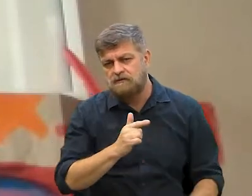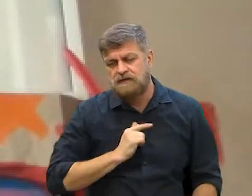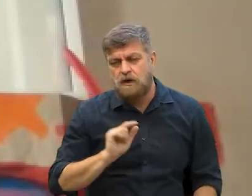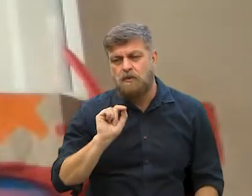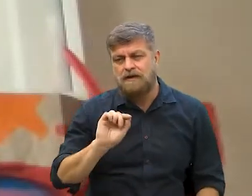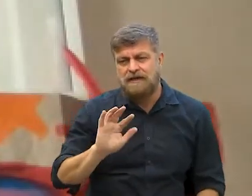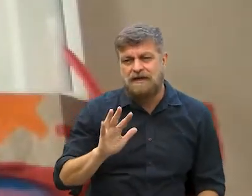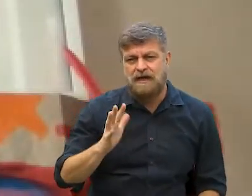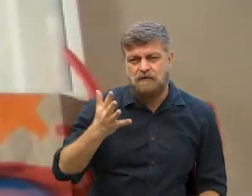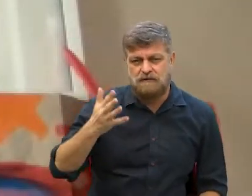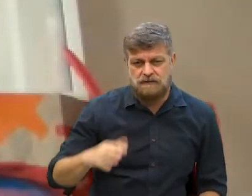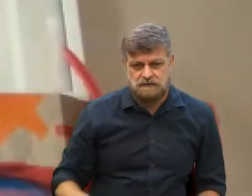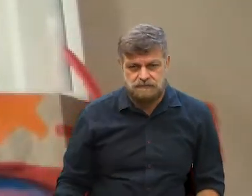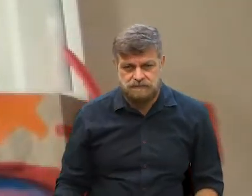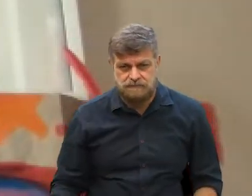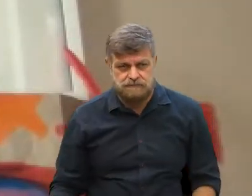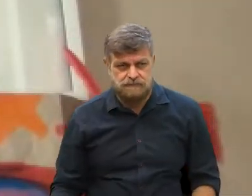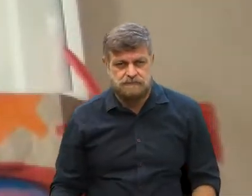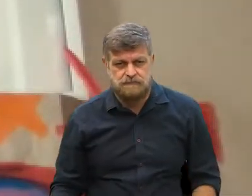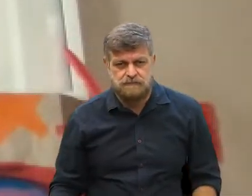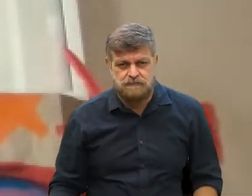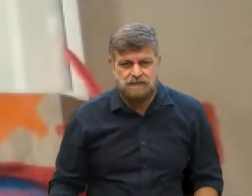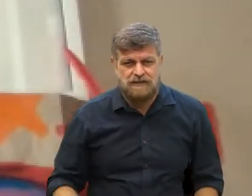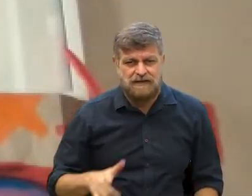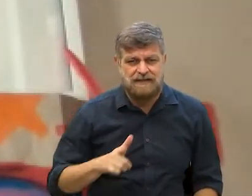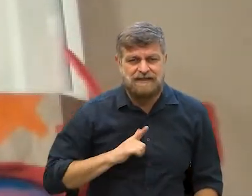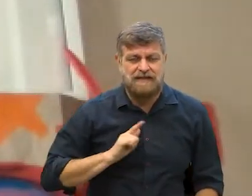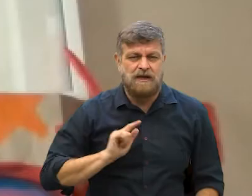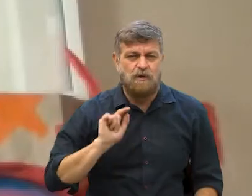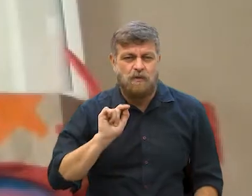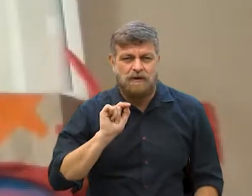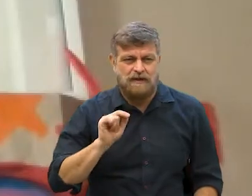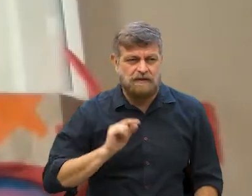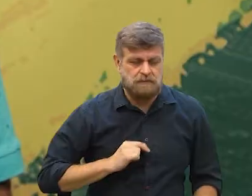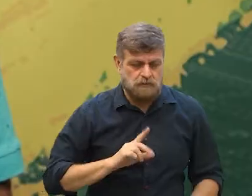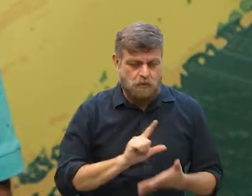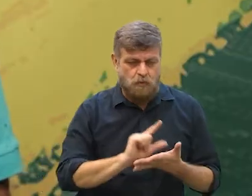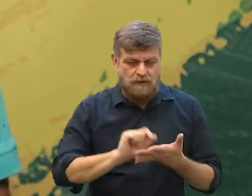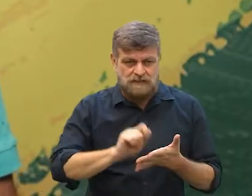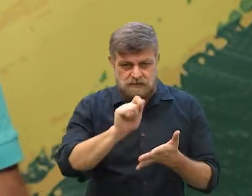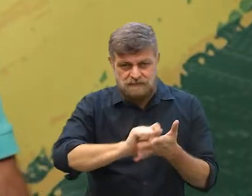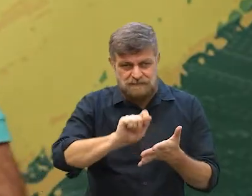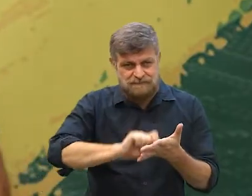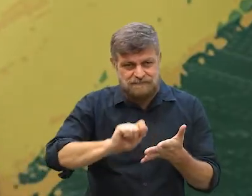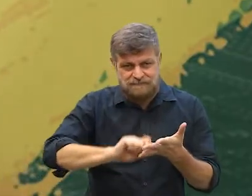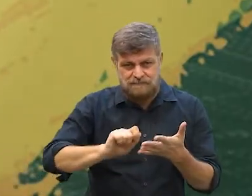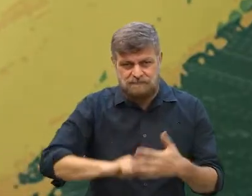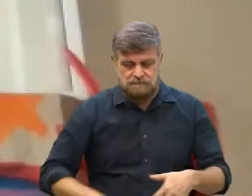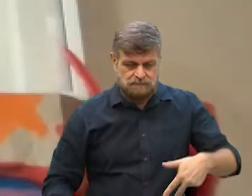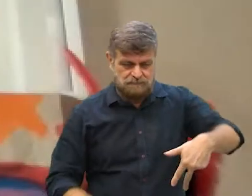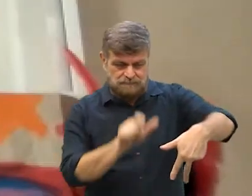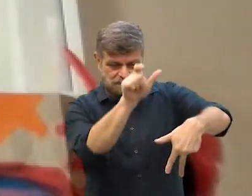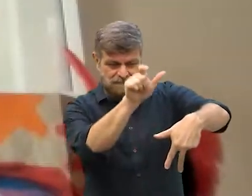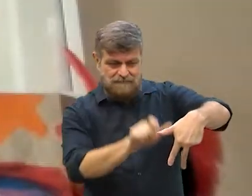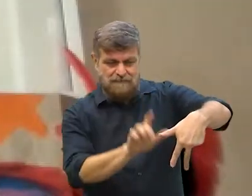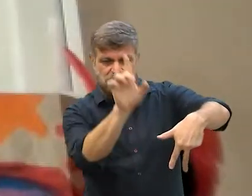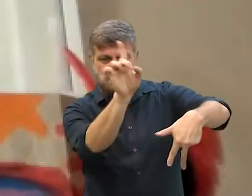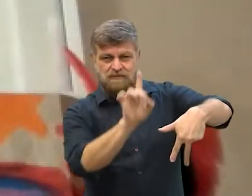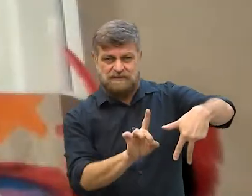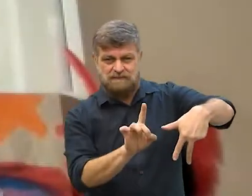desloca aí o deslocamento dizer no meu Whats da pessoa com